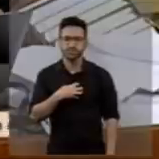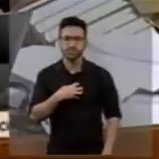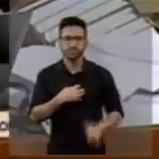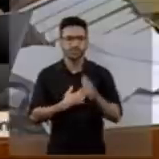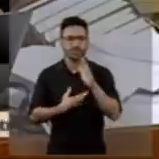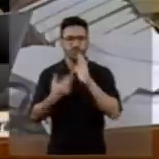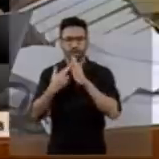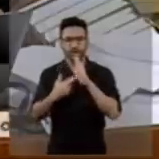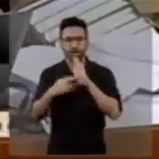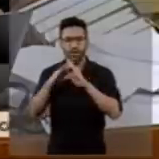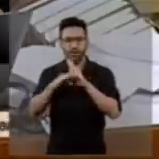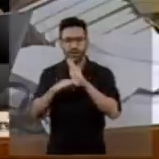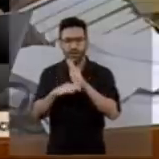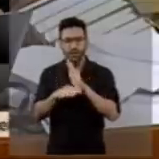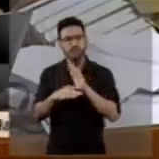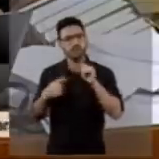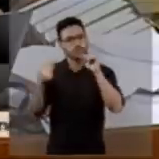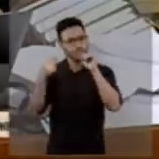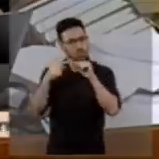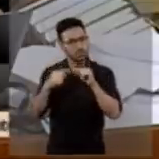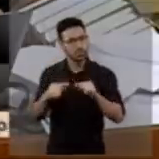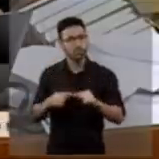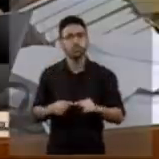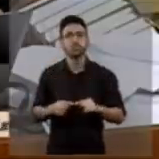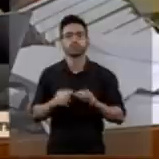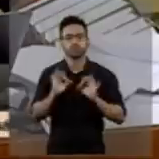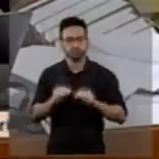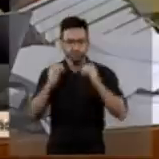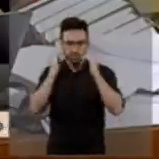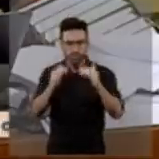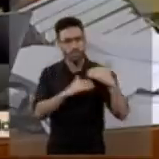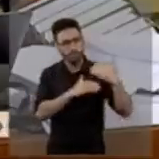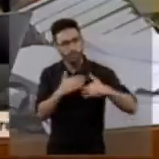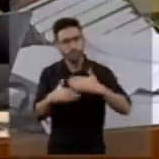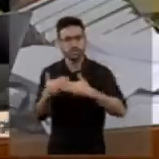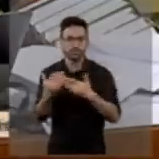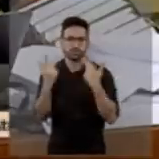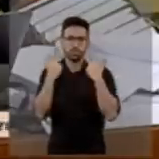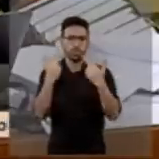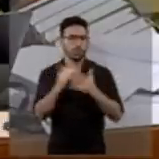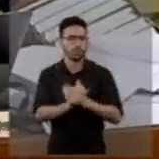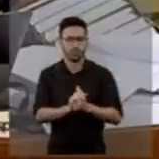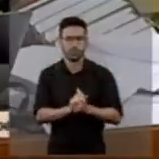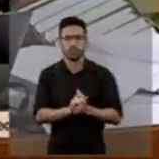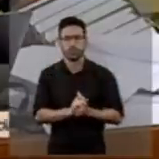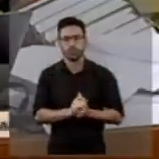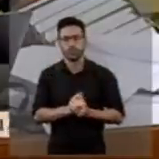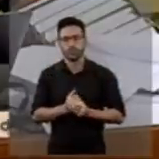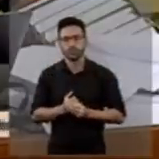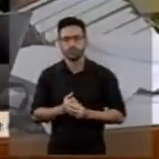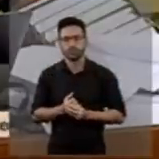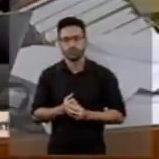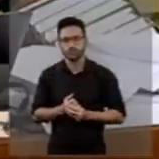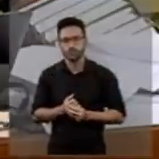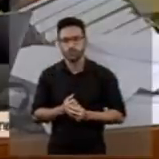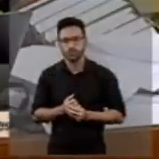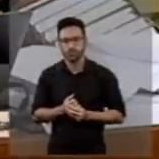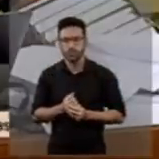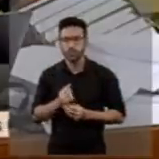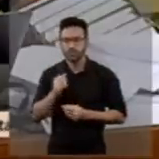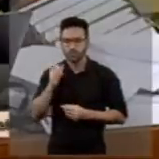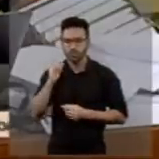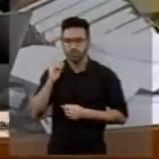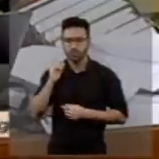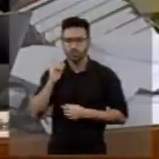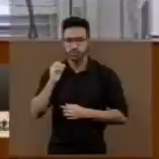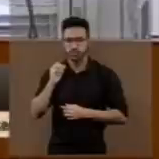requisitos, me parece atender plenamente ao devido processo legal. Vossa Excelência fez exatamente a ênfase naquele